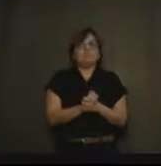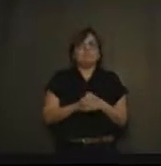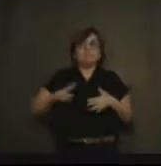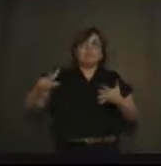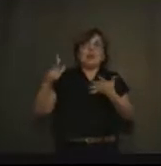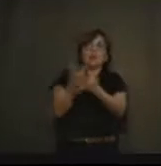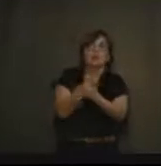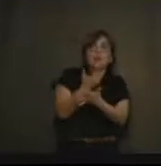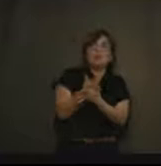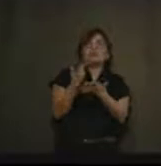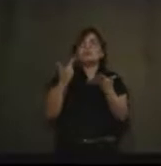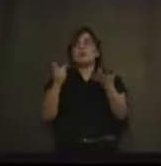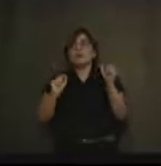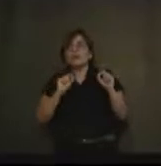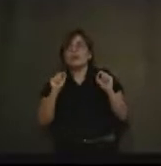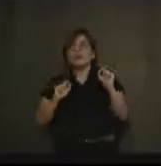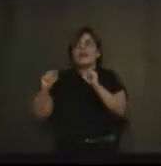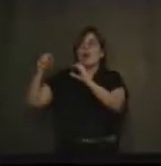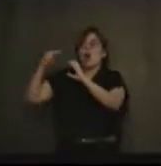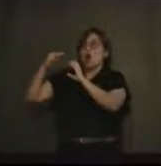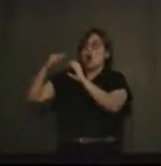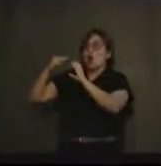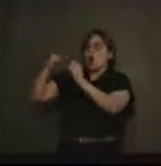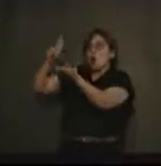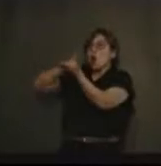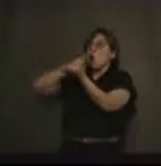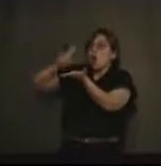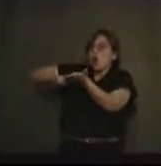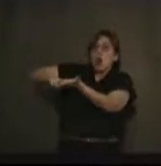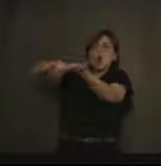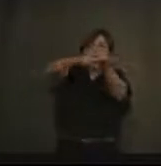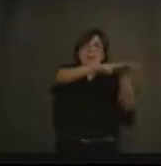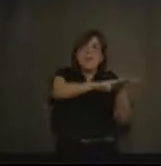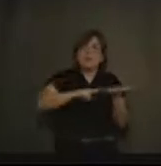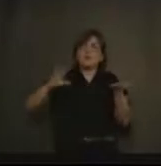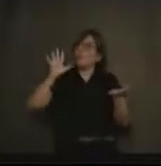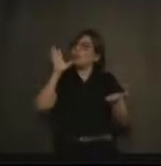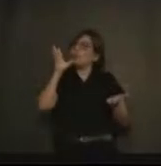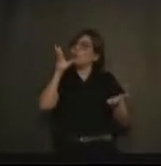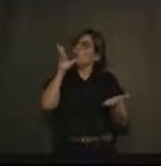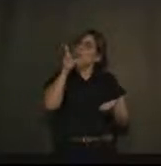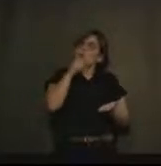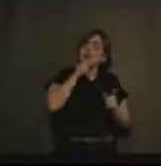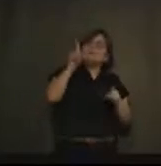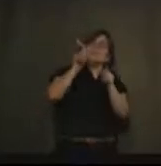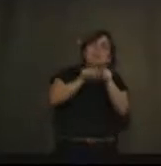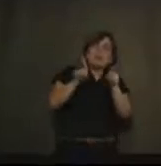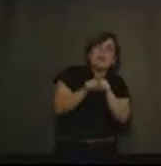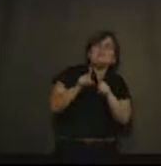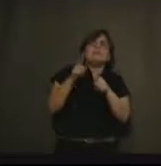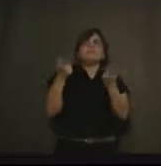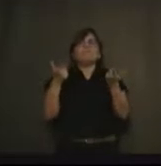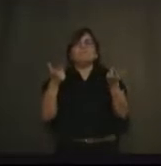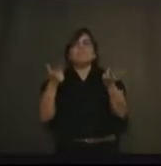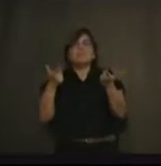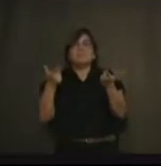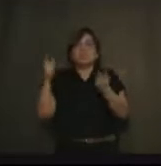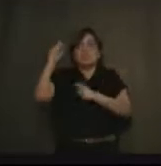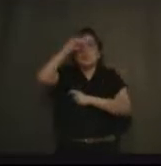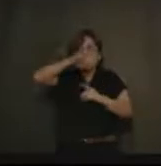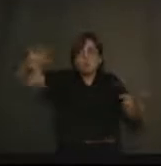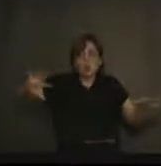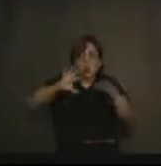com correio lento e com uma série de outras dificuldades, fronteiras, etc., a tarefa de juntar um júri com